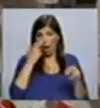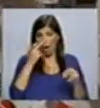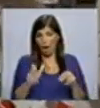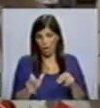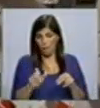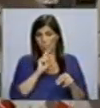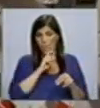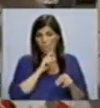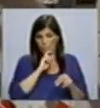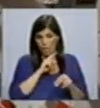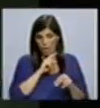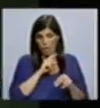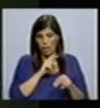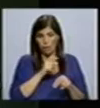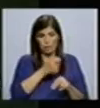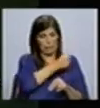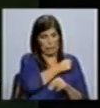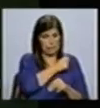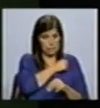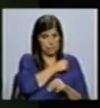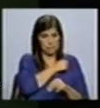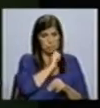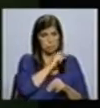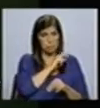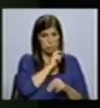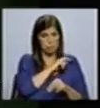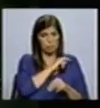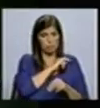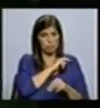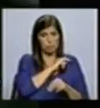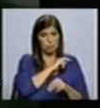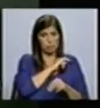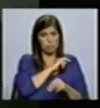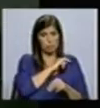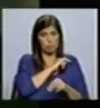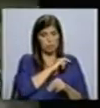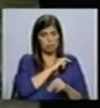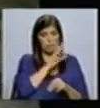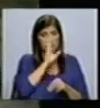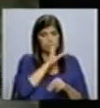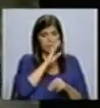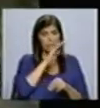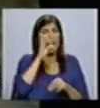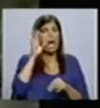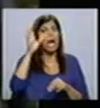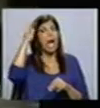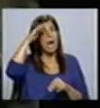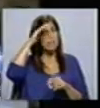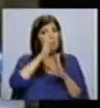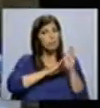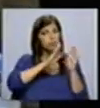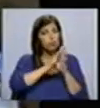pode ser utilizado também em casa, pode ser colocado nas zonas onde estão os nossos animais de estimação e isso